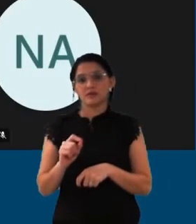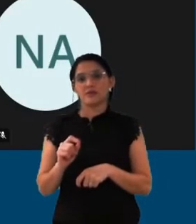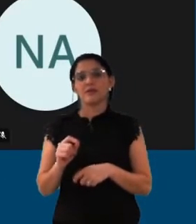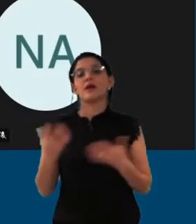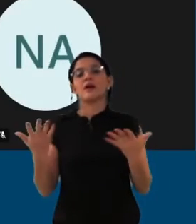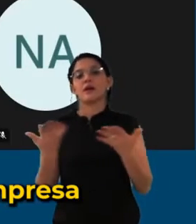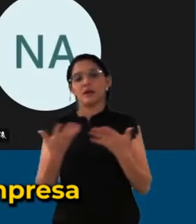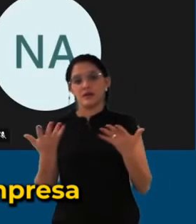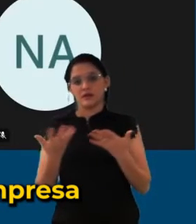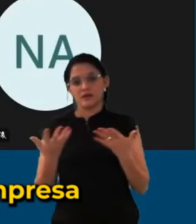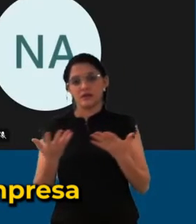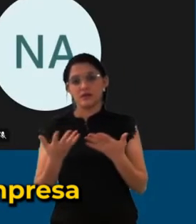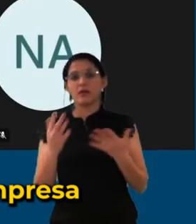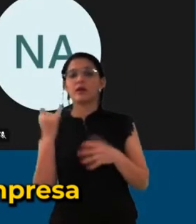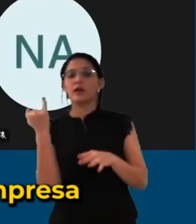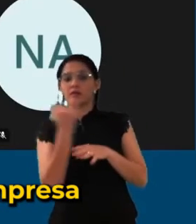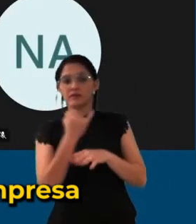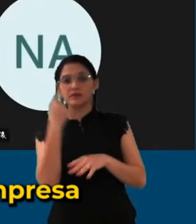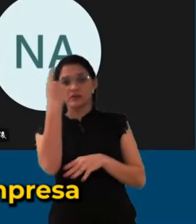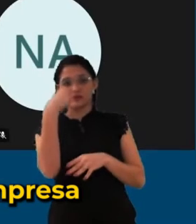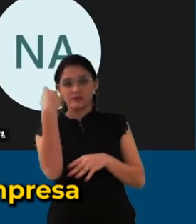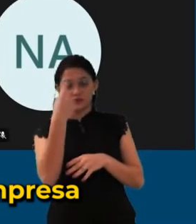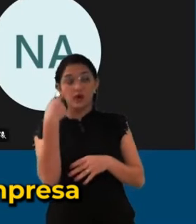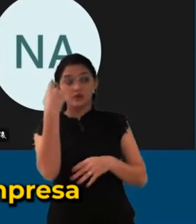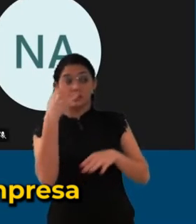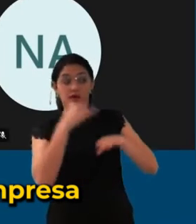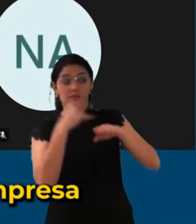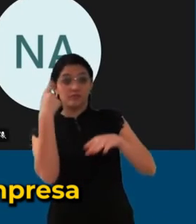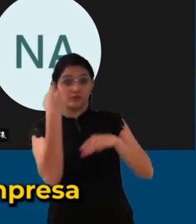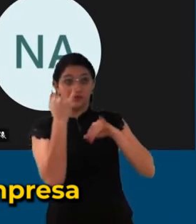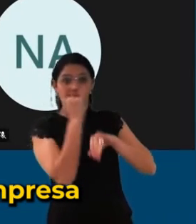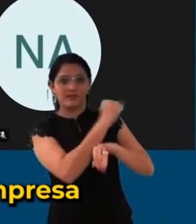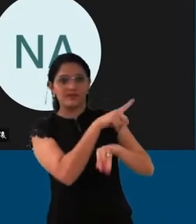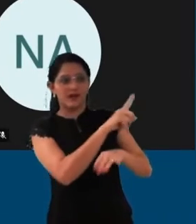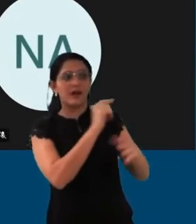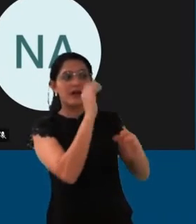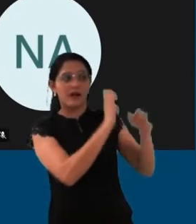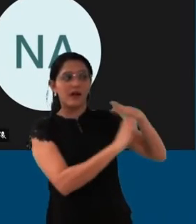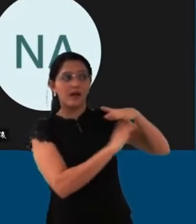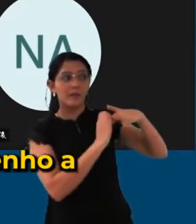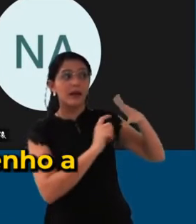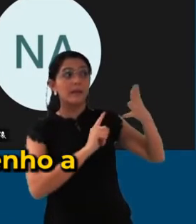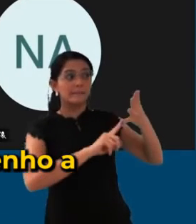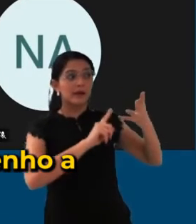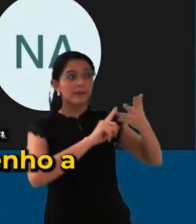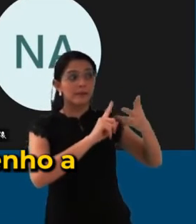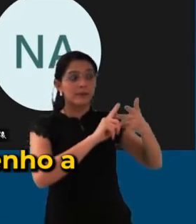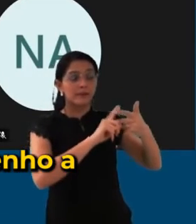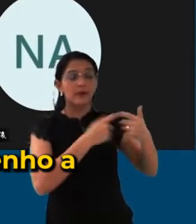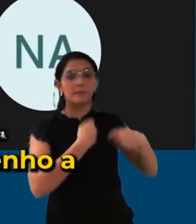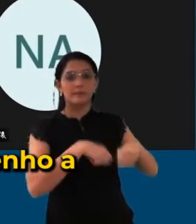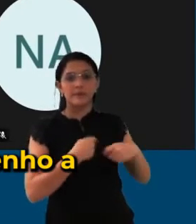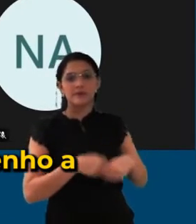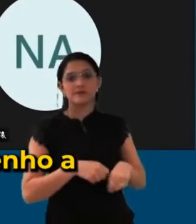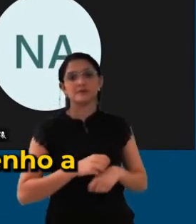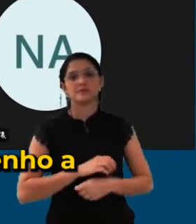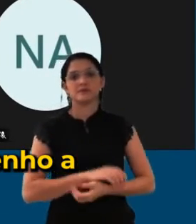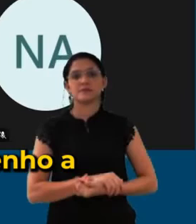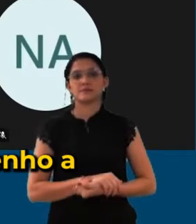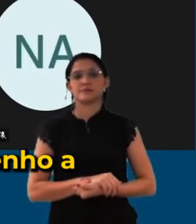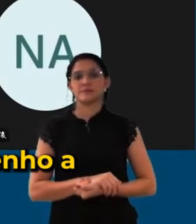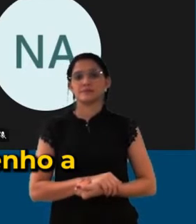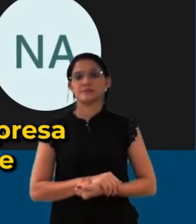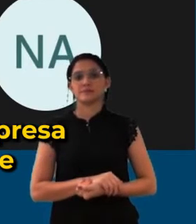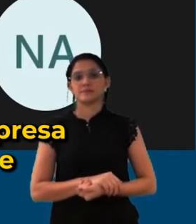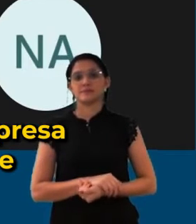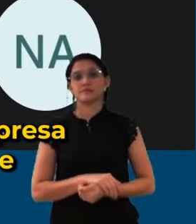advogado, né? Vai ser com alguém competente dentro da empresa. E aí eu acho razoável o que ele falou, né? Eu não tenho a